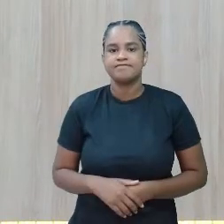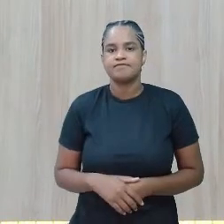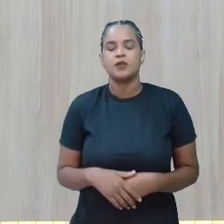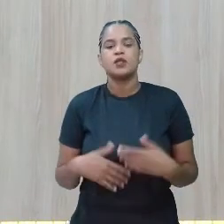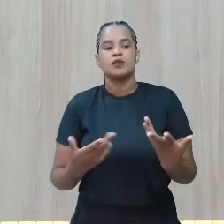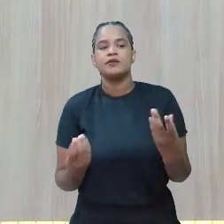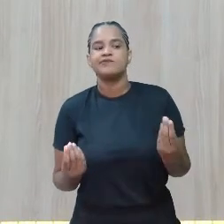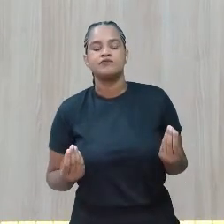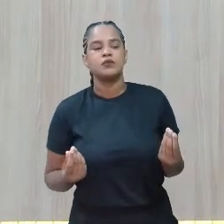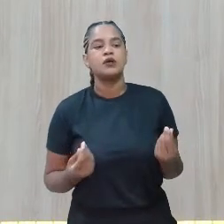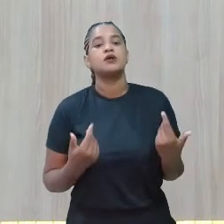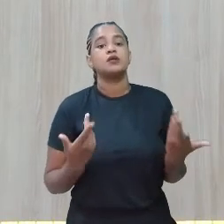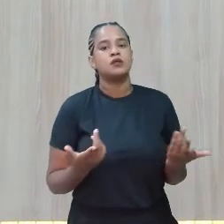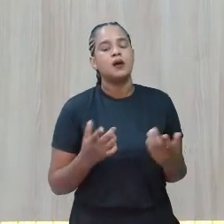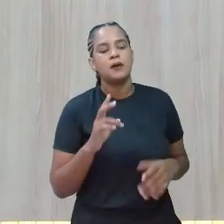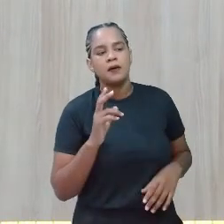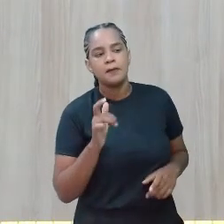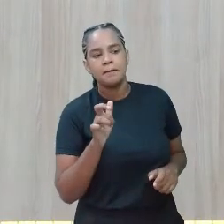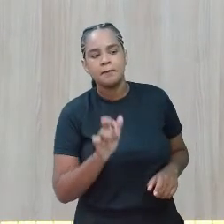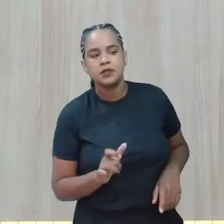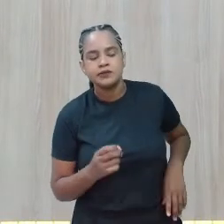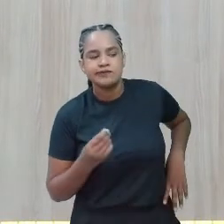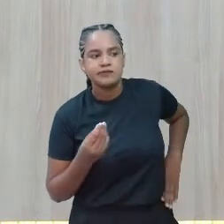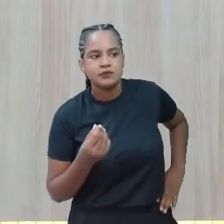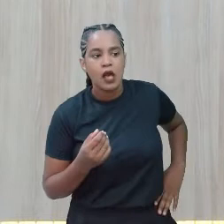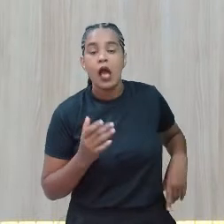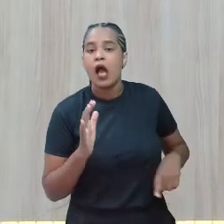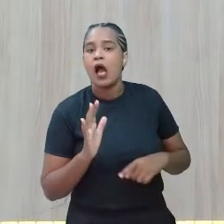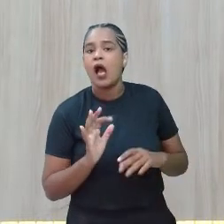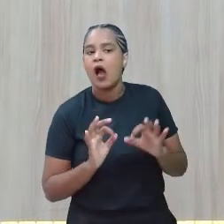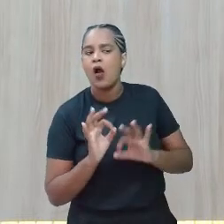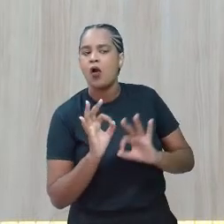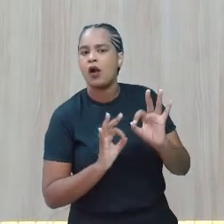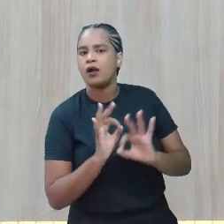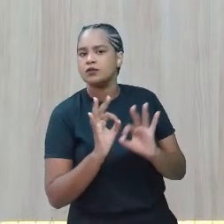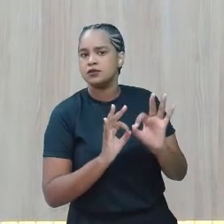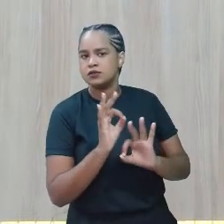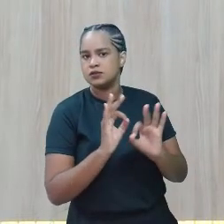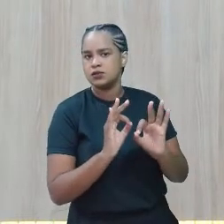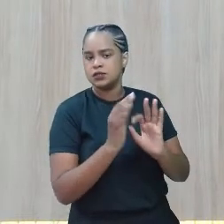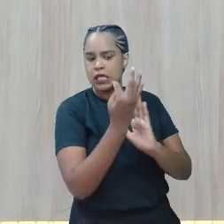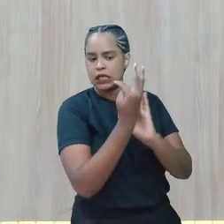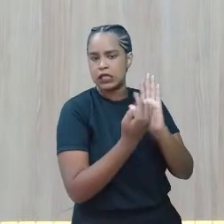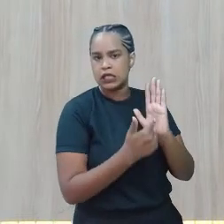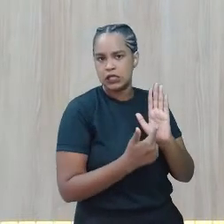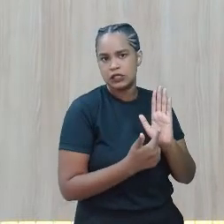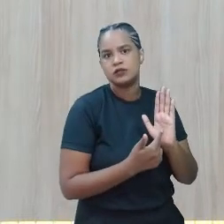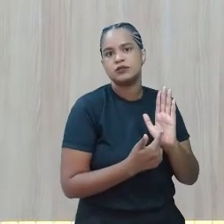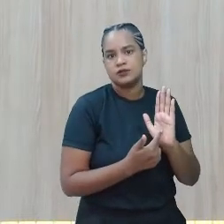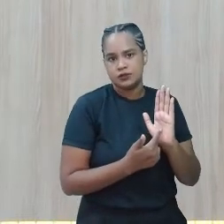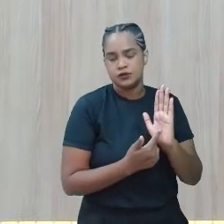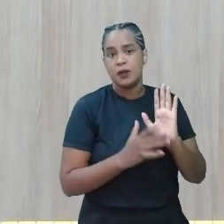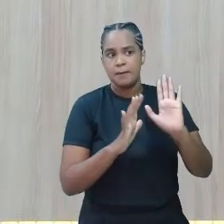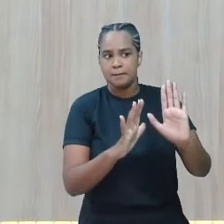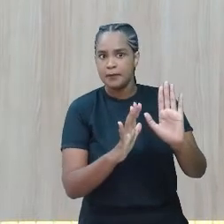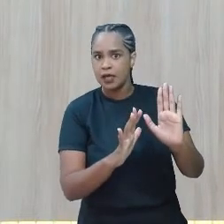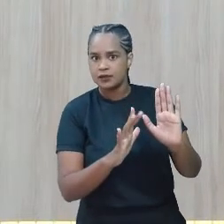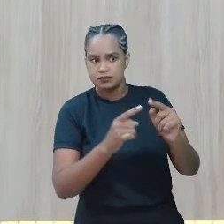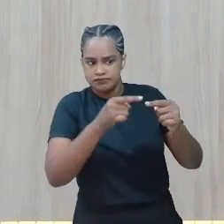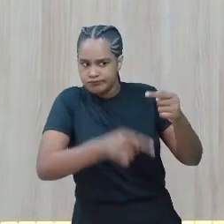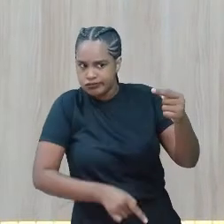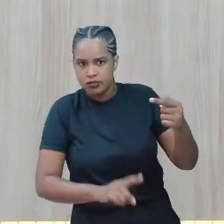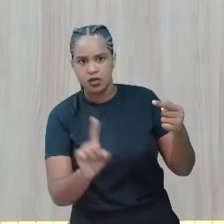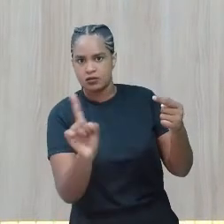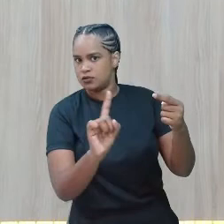não é? E aí o entrevistador, ele ajusta esse discurso. Então, ele está deixando de ser